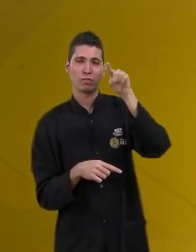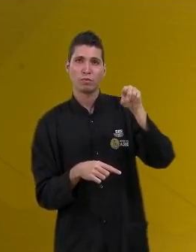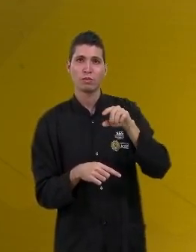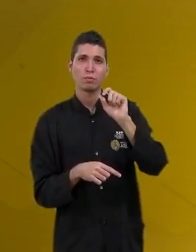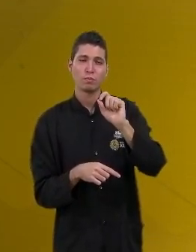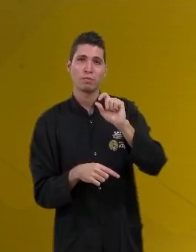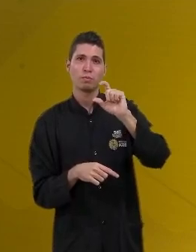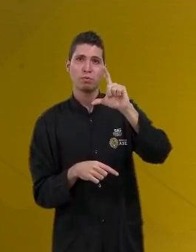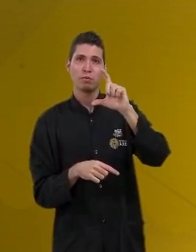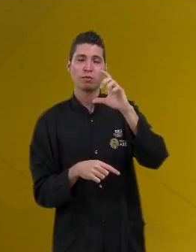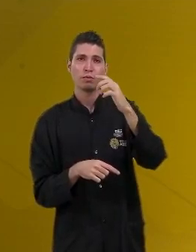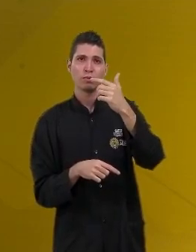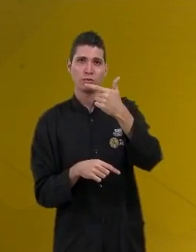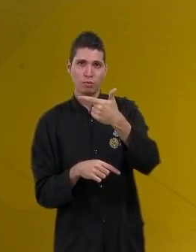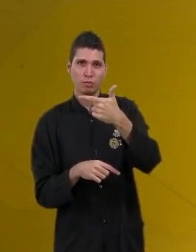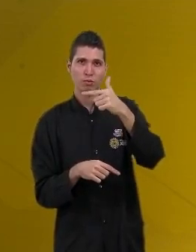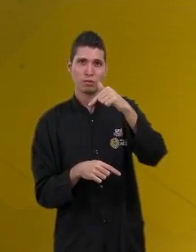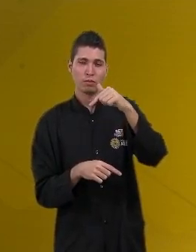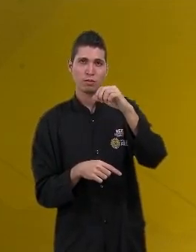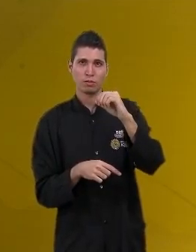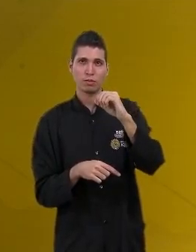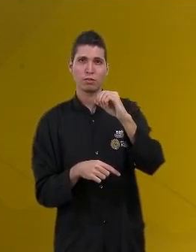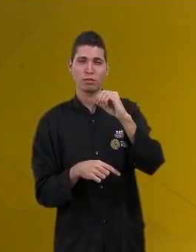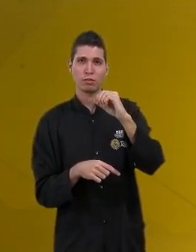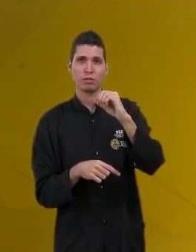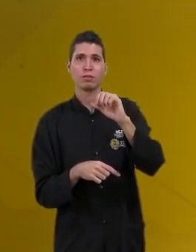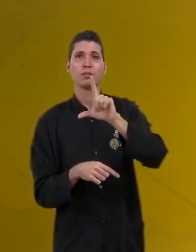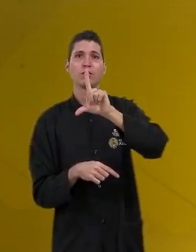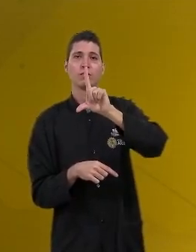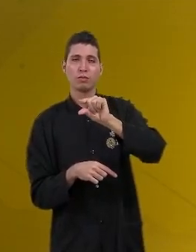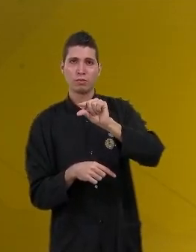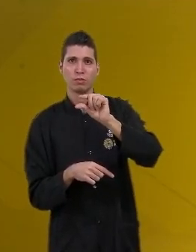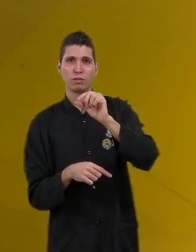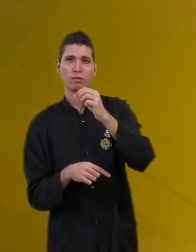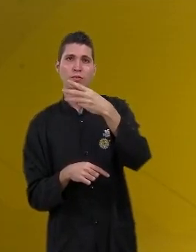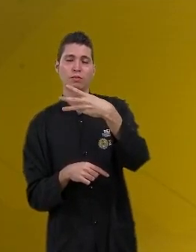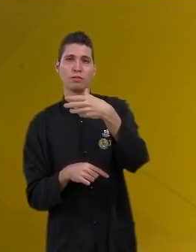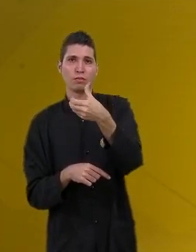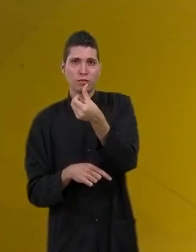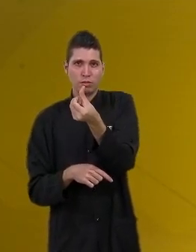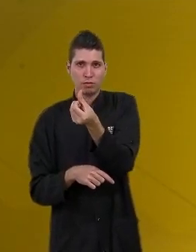que 270 graus e menor do que 360 graus.